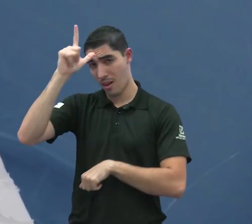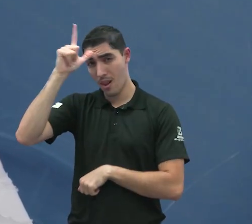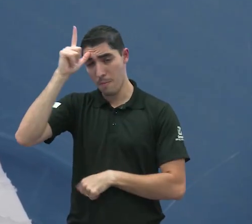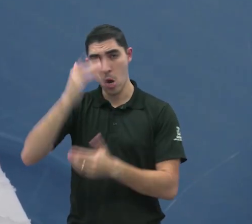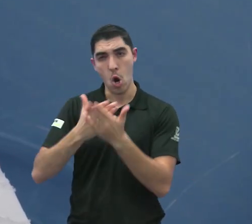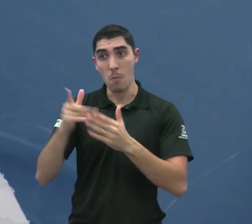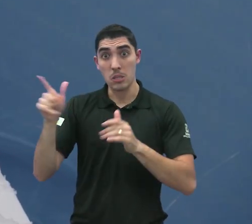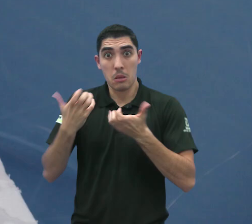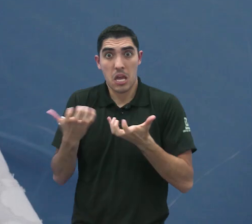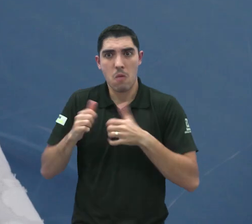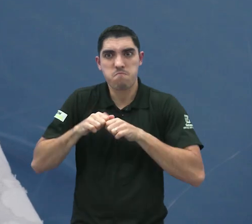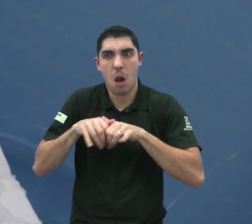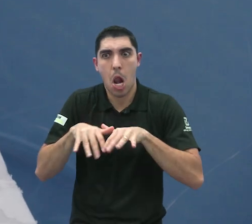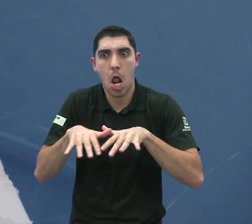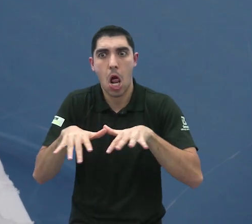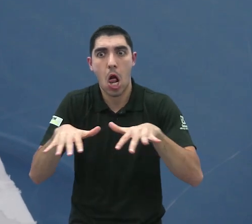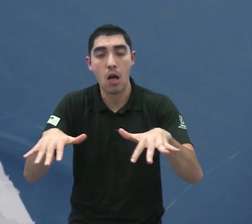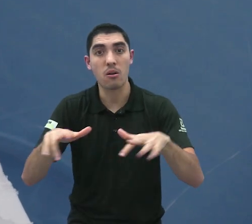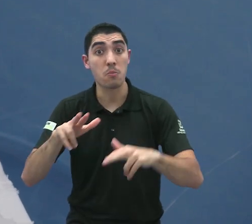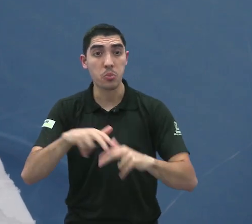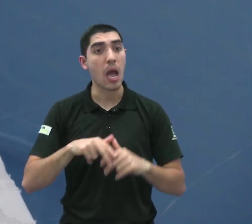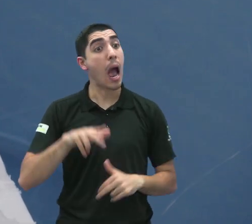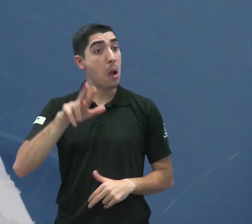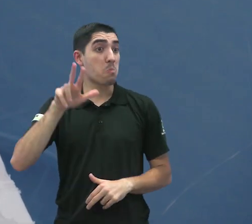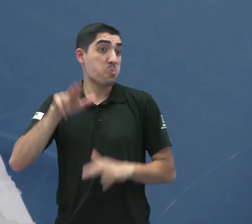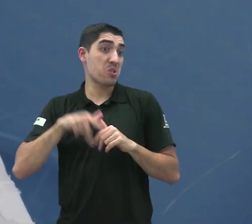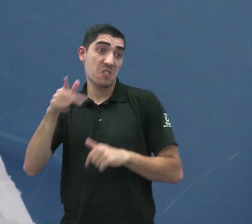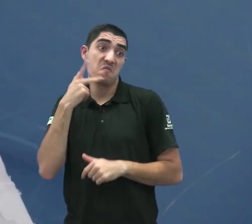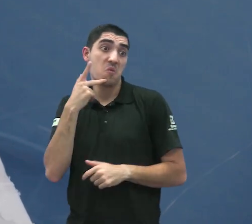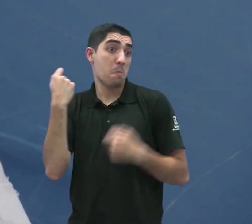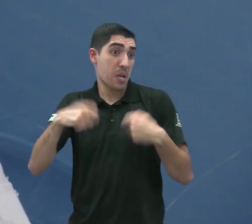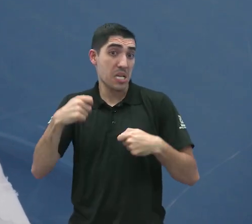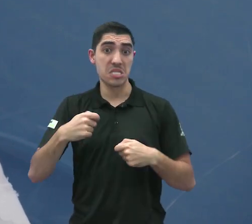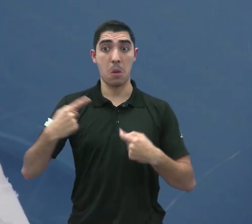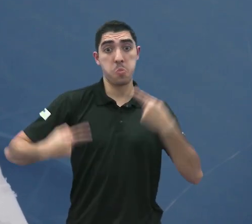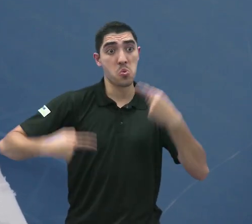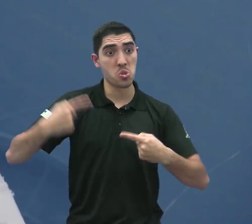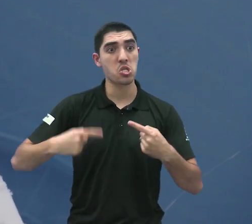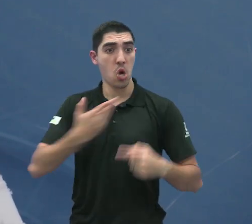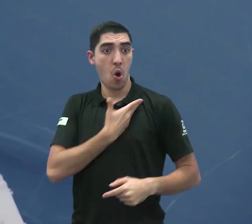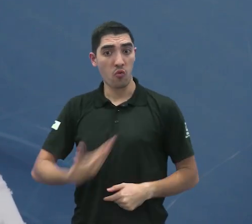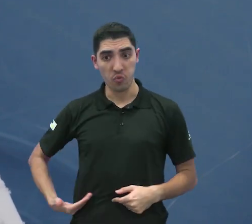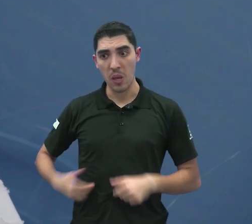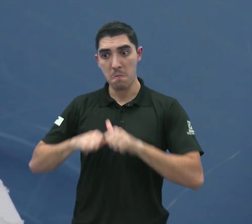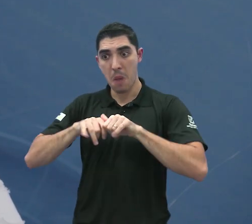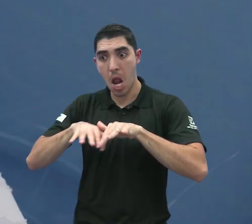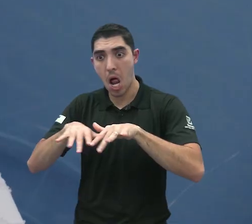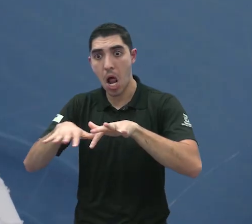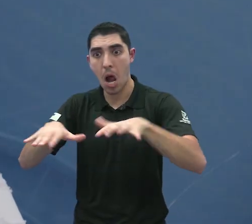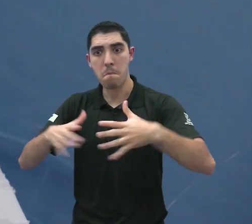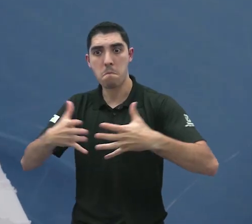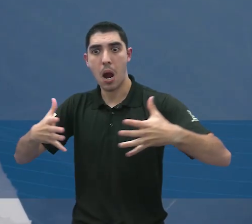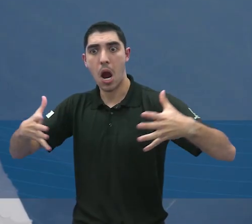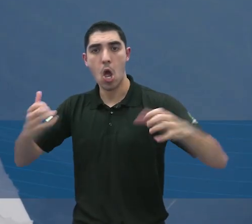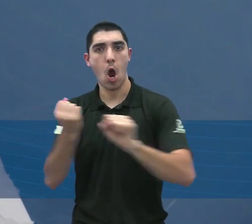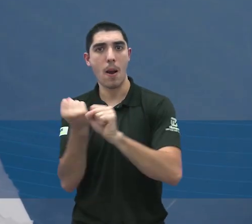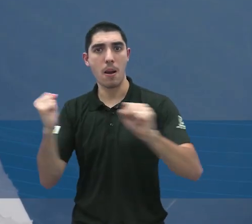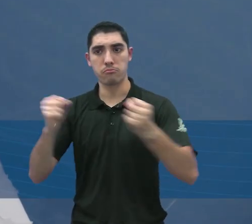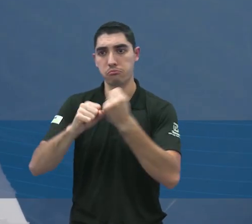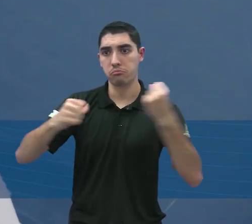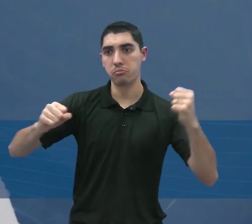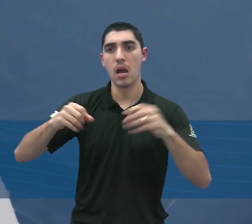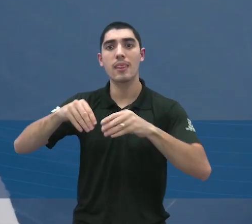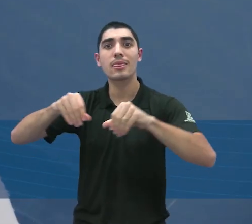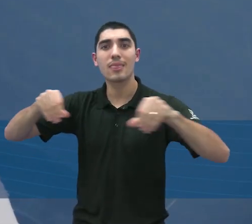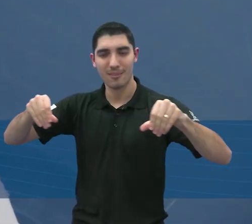Até numa tentativa de justificar a expansão do Estado alemão e mais tarde da unificação desse mesmo Estado, né? Posteriormente, um pouco mais para